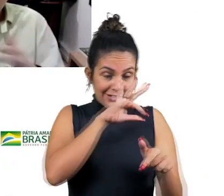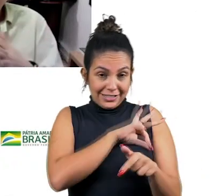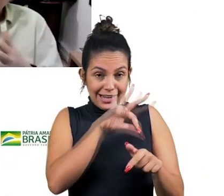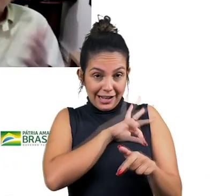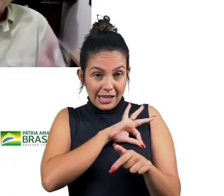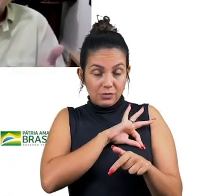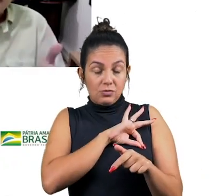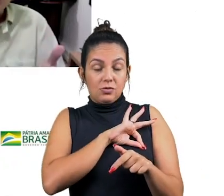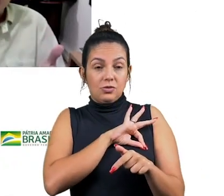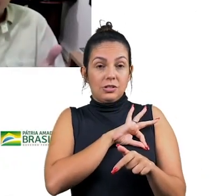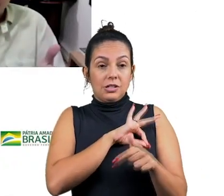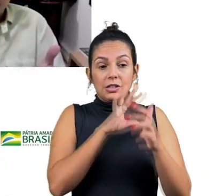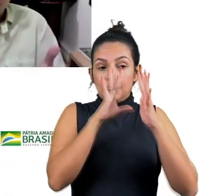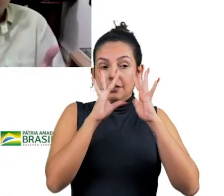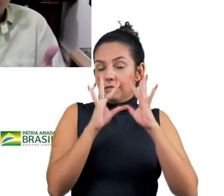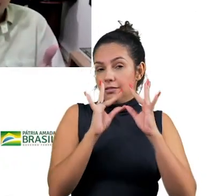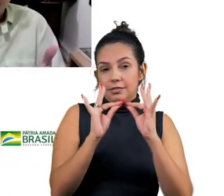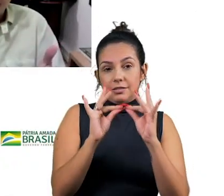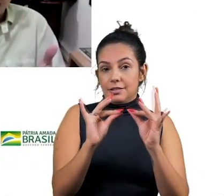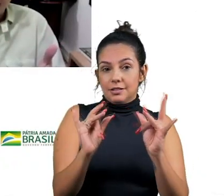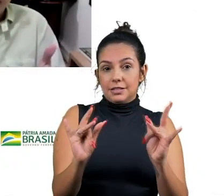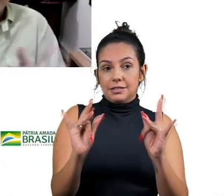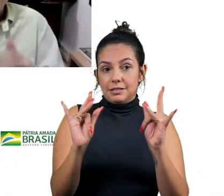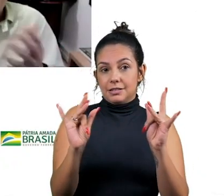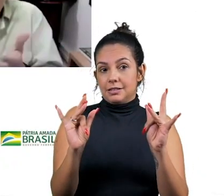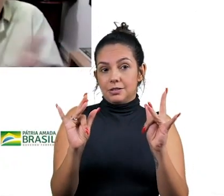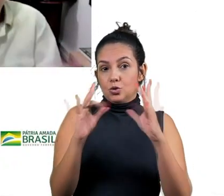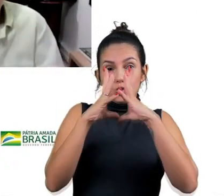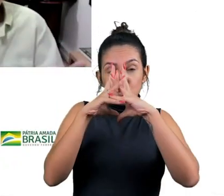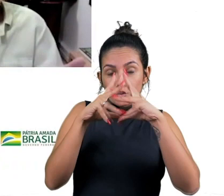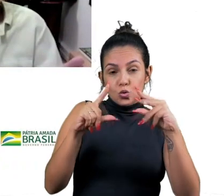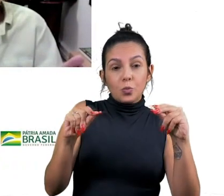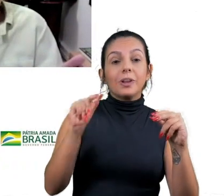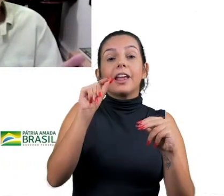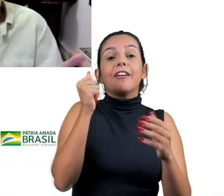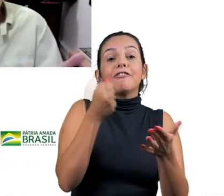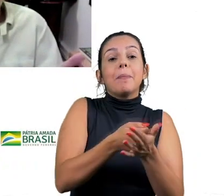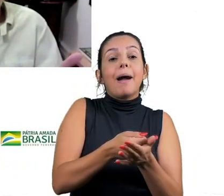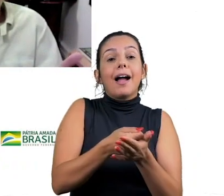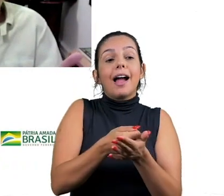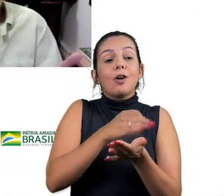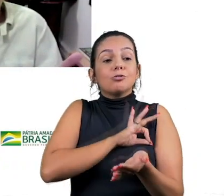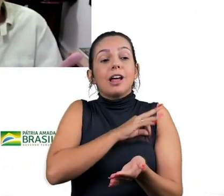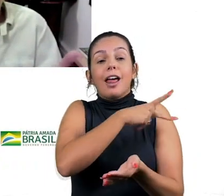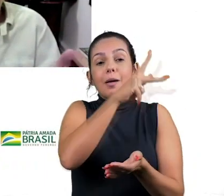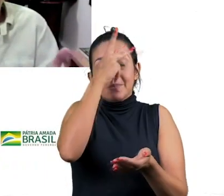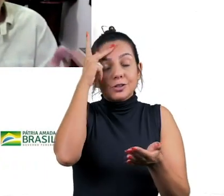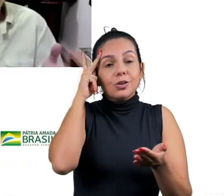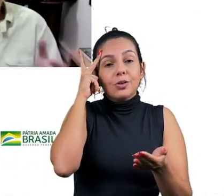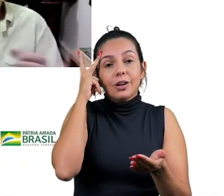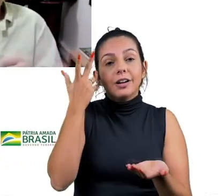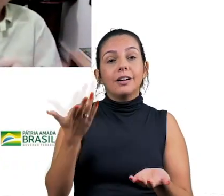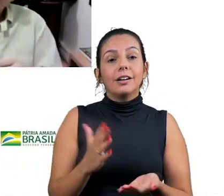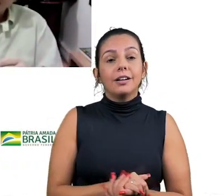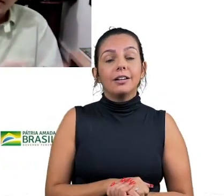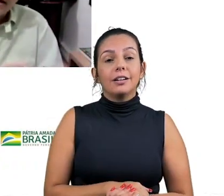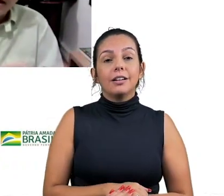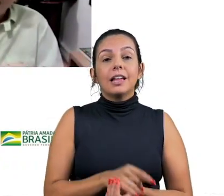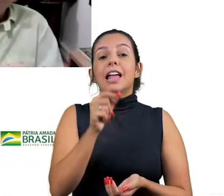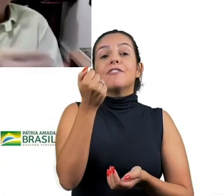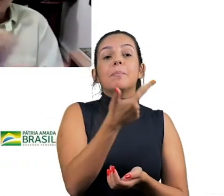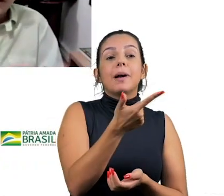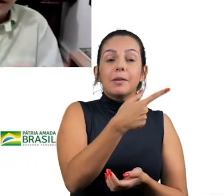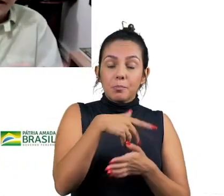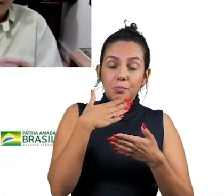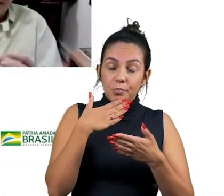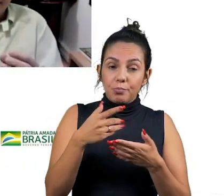assalariado está desaparecendo. E quem vai pagar a conta das pessoas? Tá certo? Quer dizer, então, por isso é